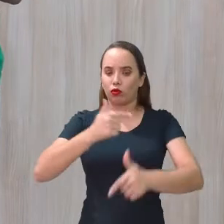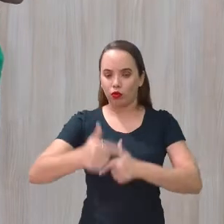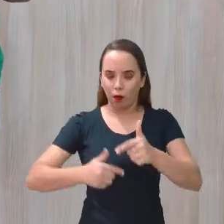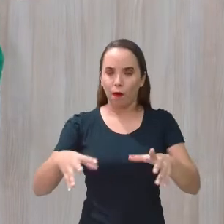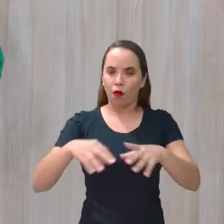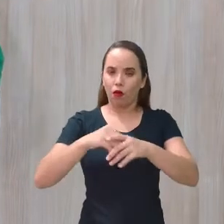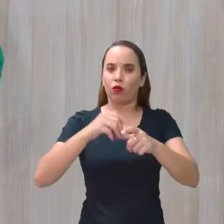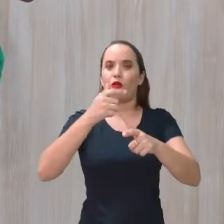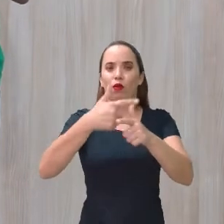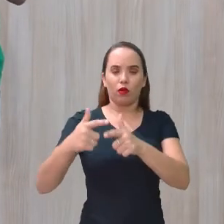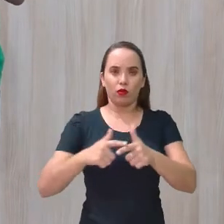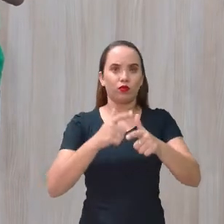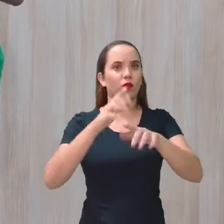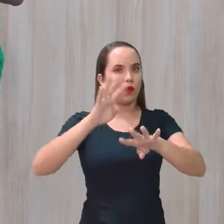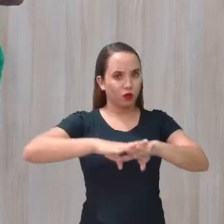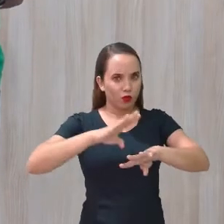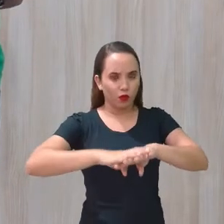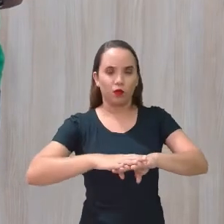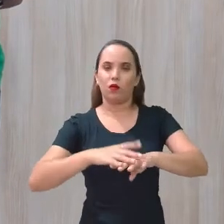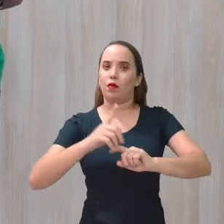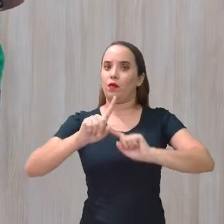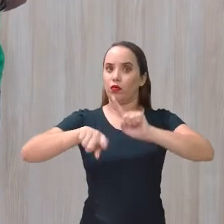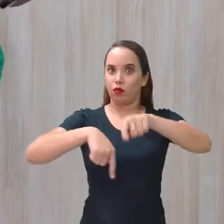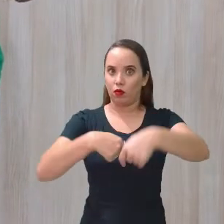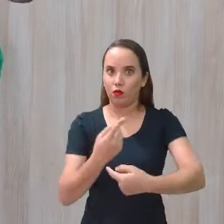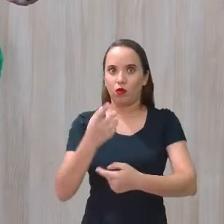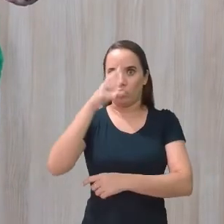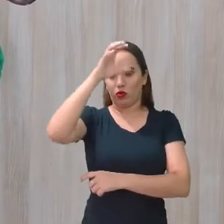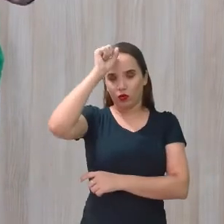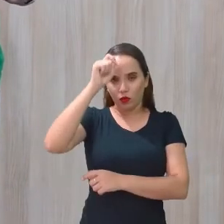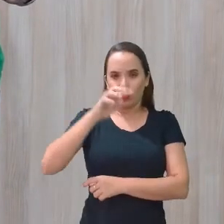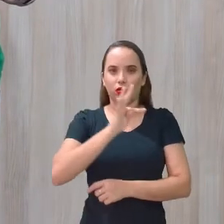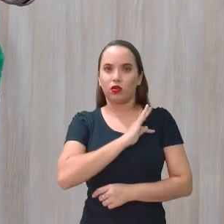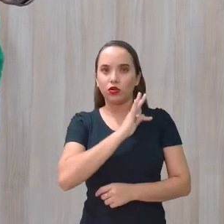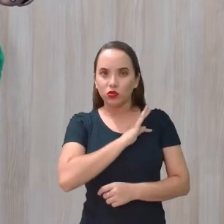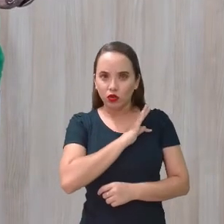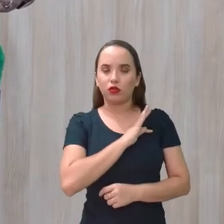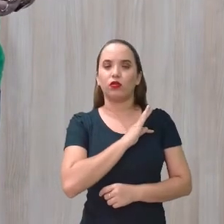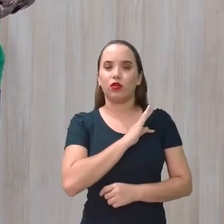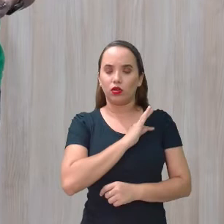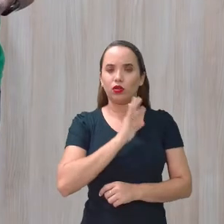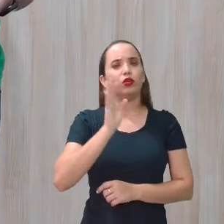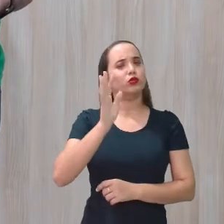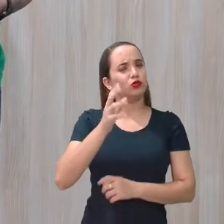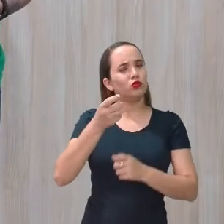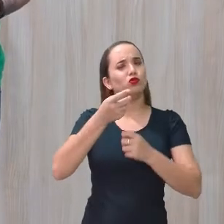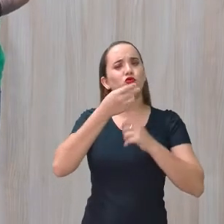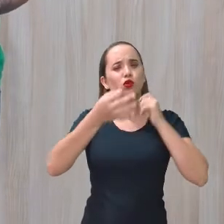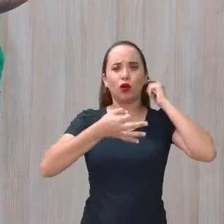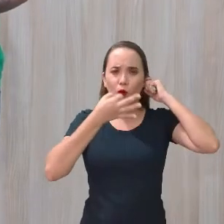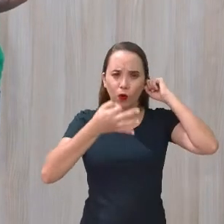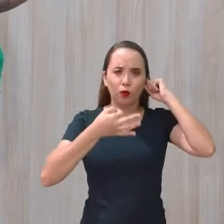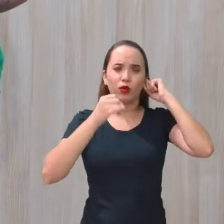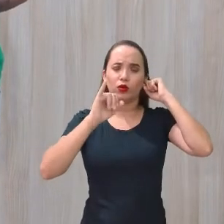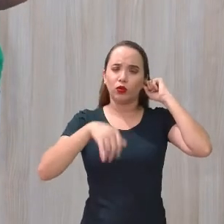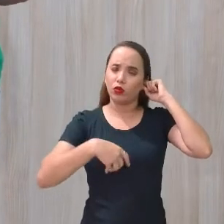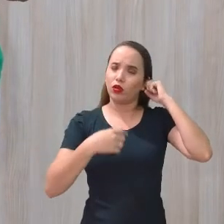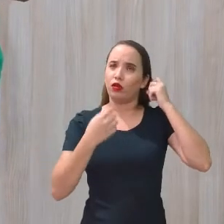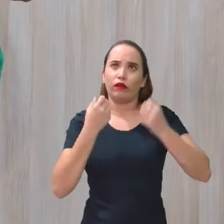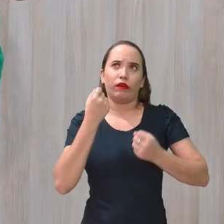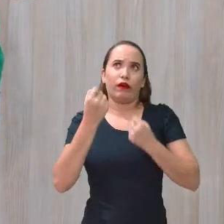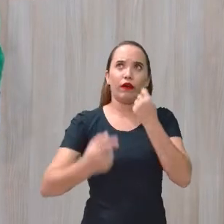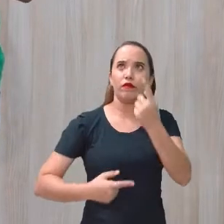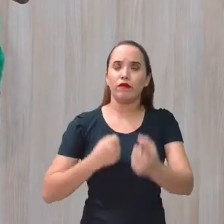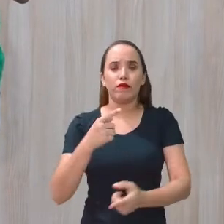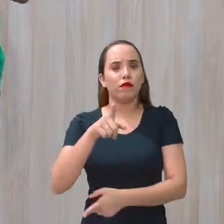parte seguinte a gente comece a aprender as técnicas, né? Que na aula anterior a gente comentou, né, que muitas vezes quando você usa uma técnica